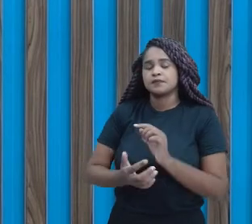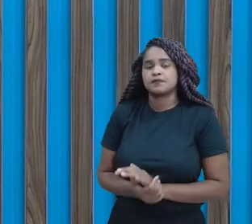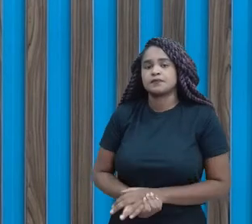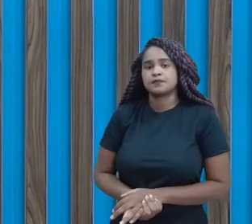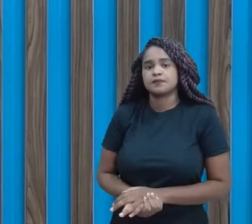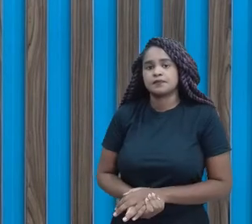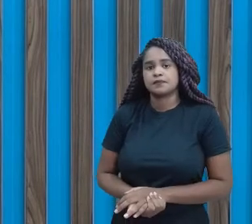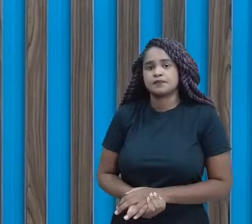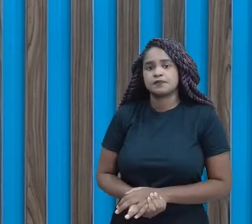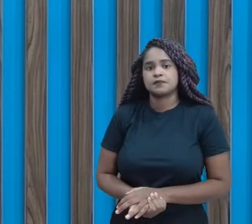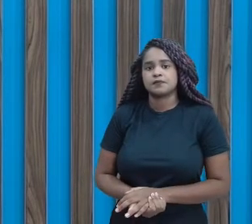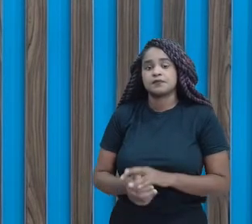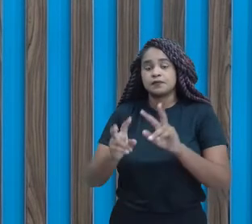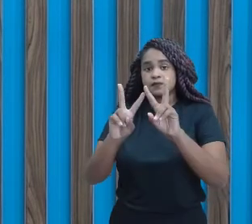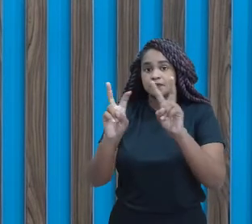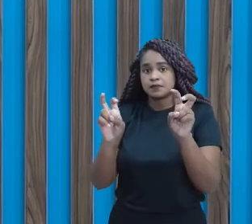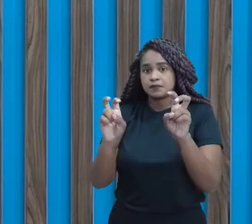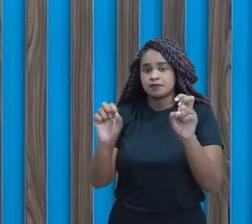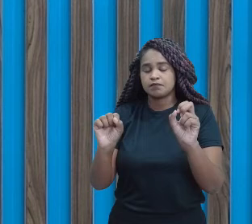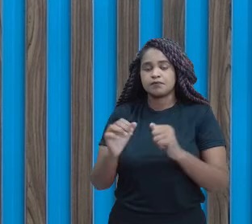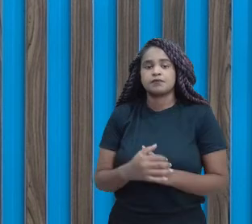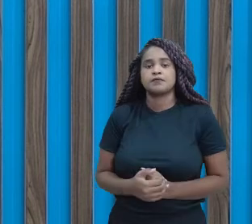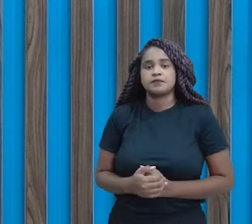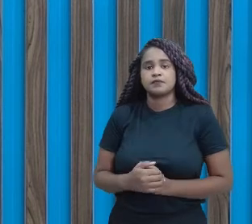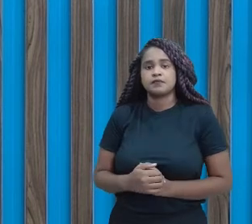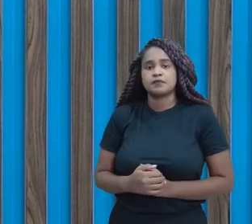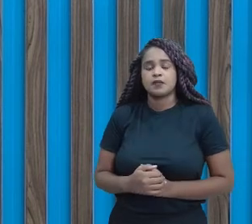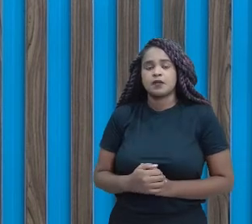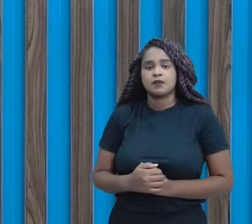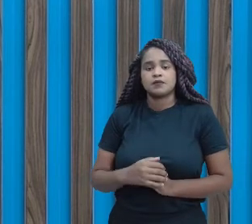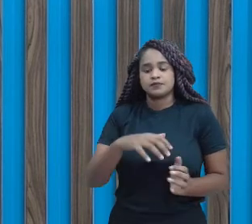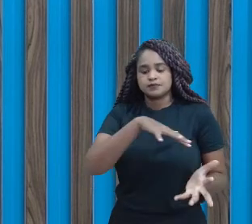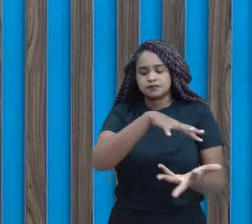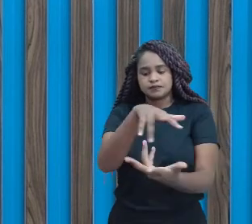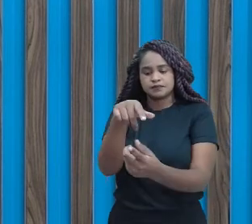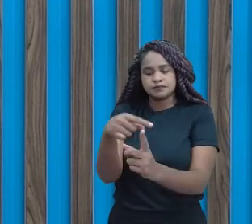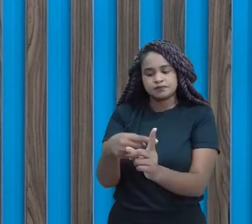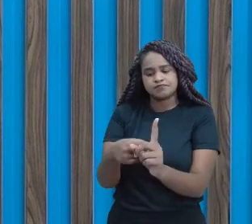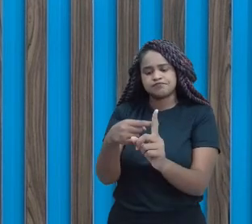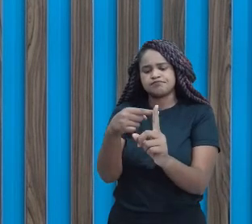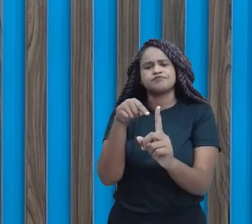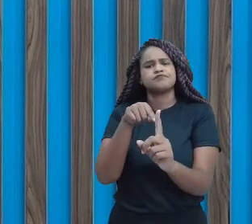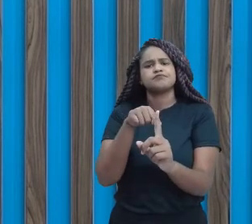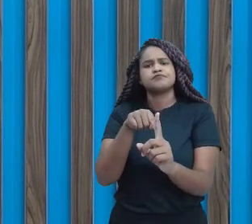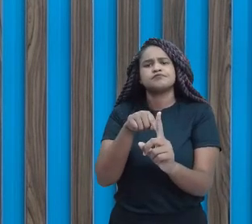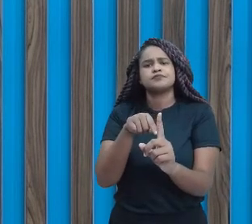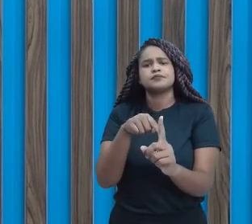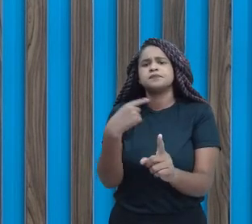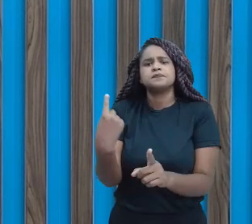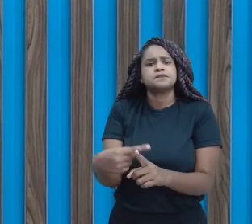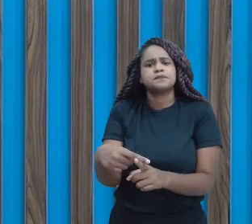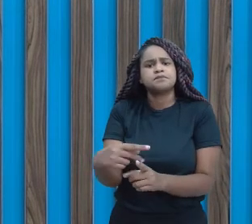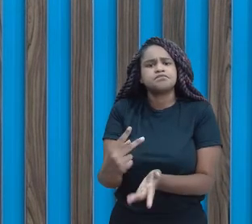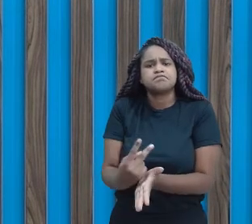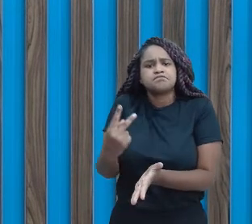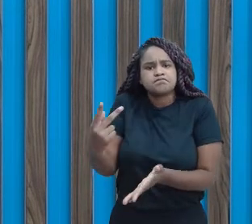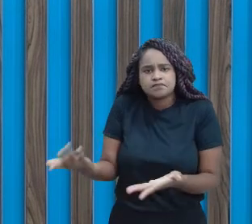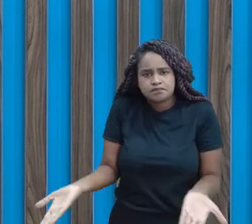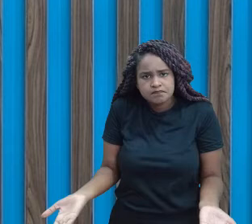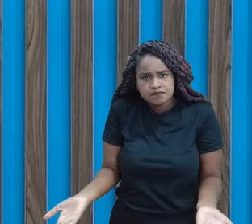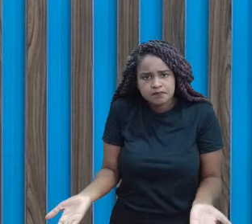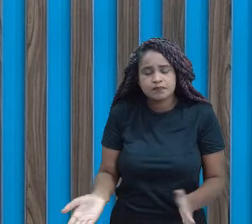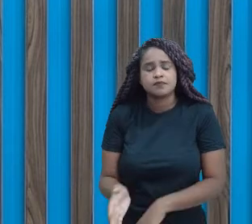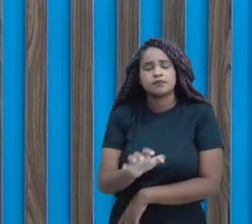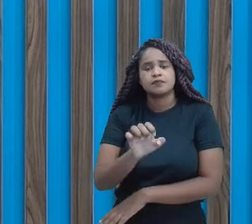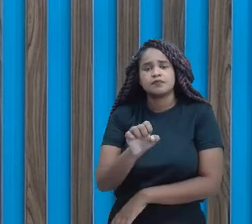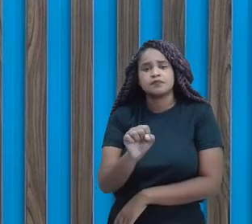gente fala de aquecimento global, não é? O que é que causa esse aquecimento global? Não é? O que é que causa o efeito